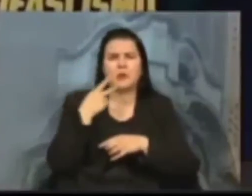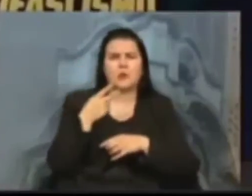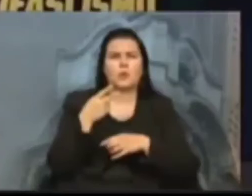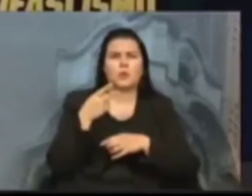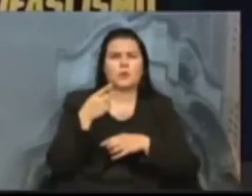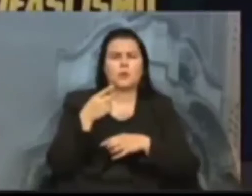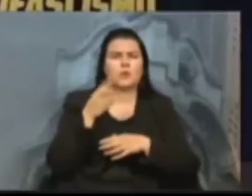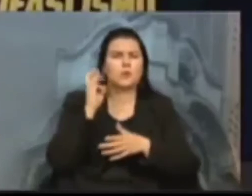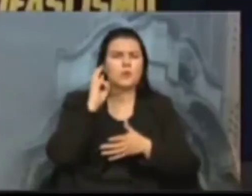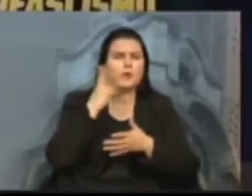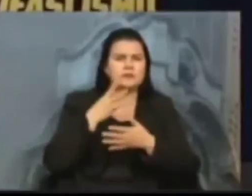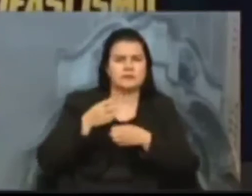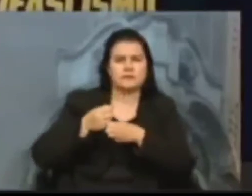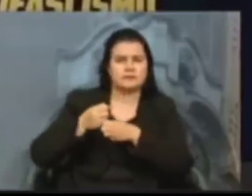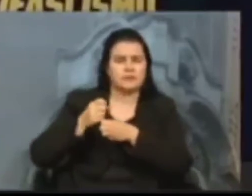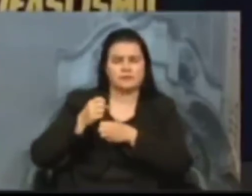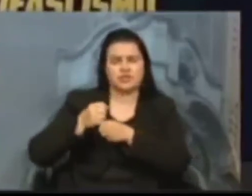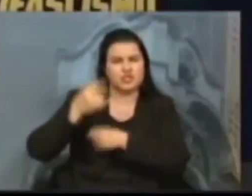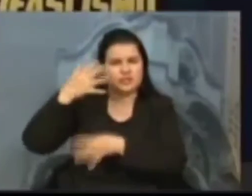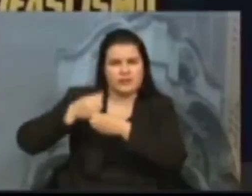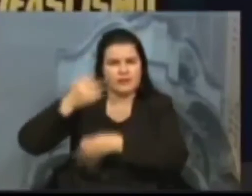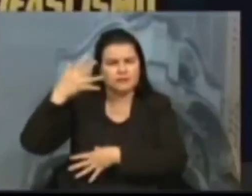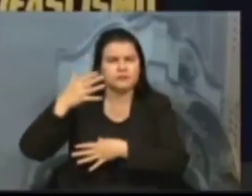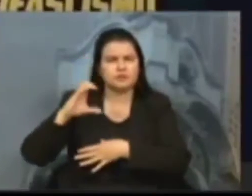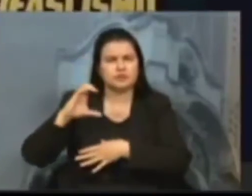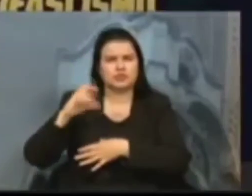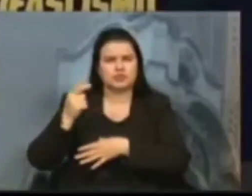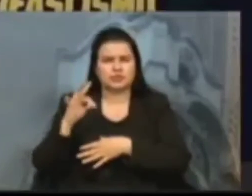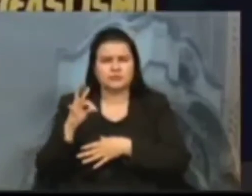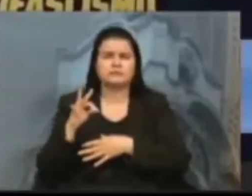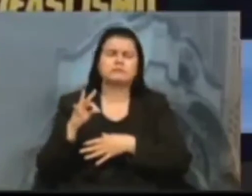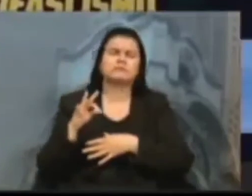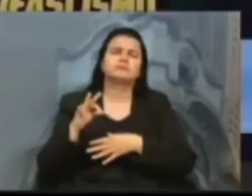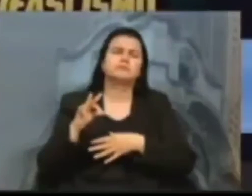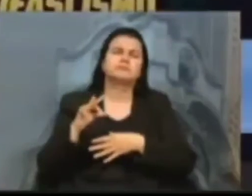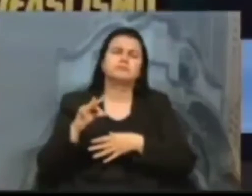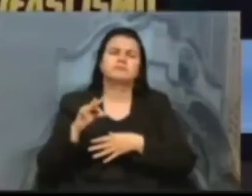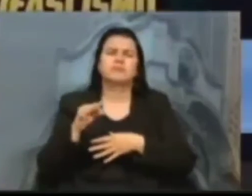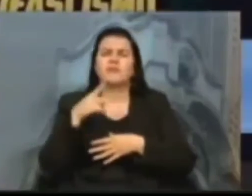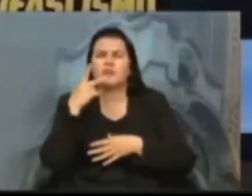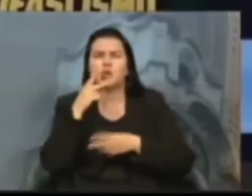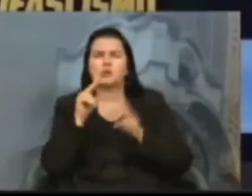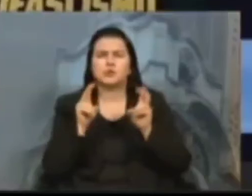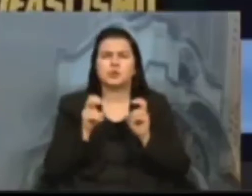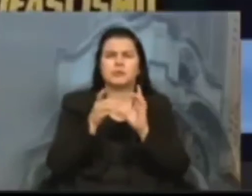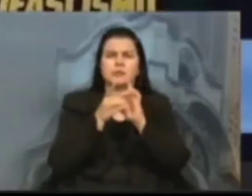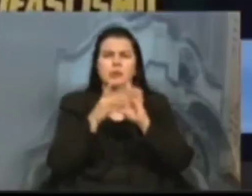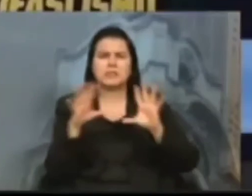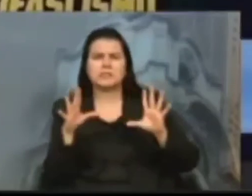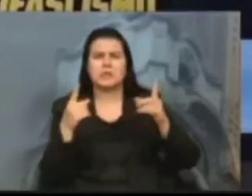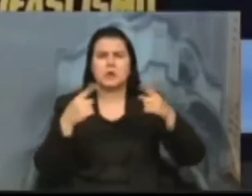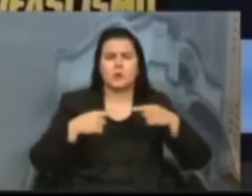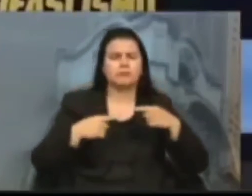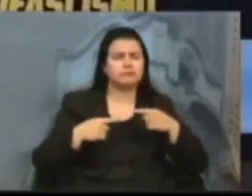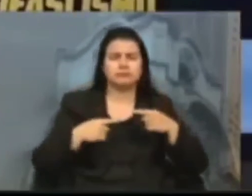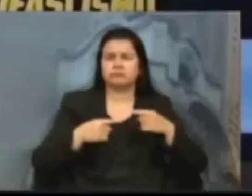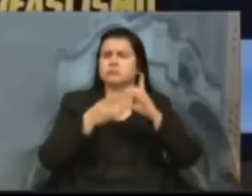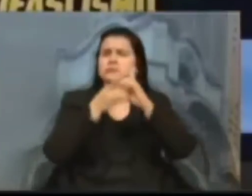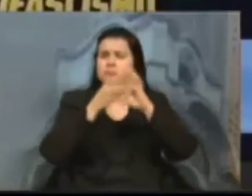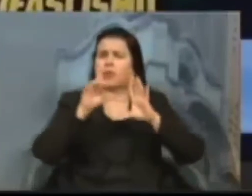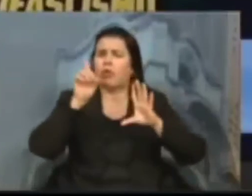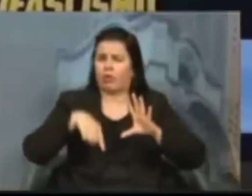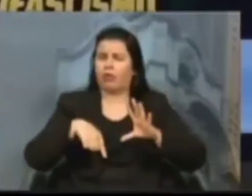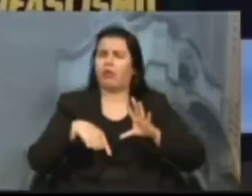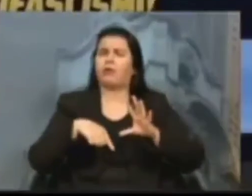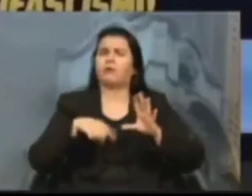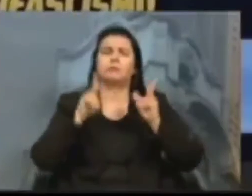que ela reconheça a democracia. A democracia, as pessoas falam, ainda podem falar, as pessoas divergem, as pessoas podem cobrar posições